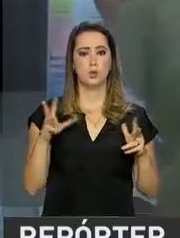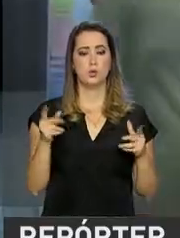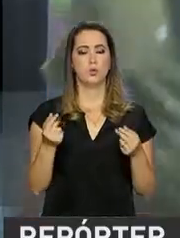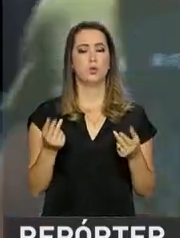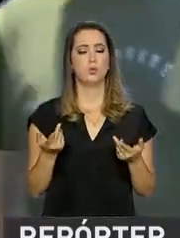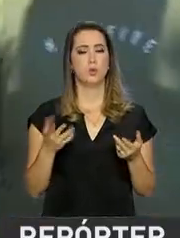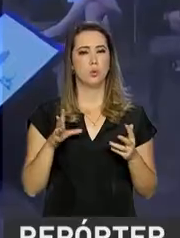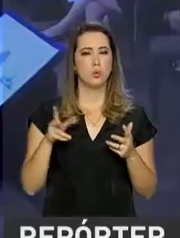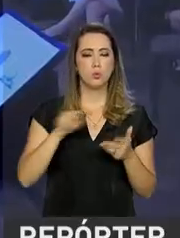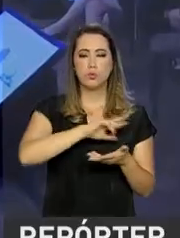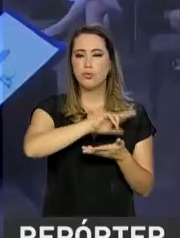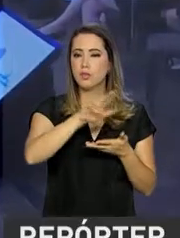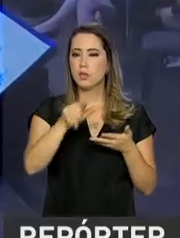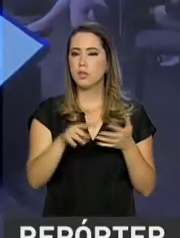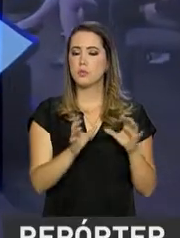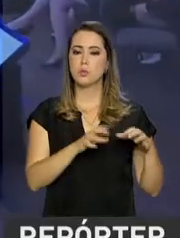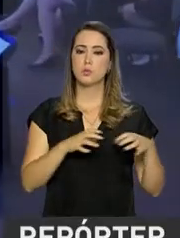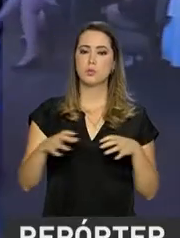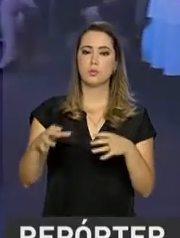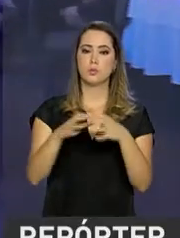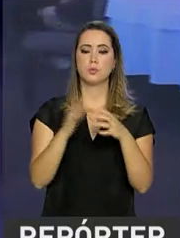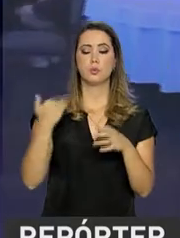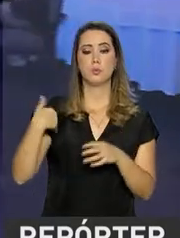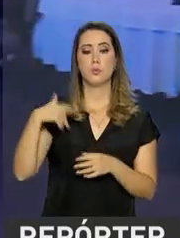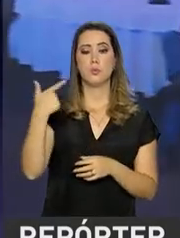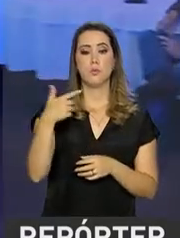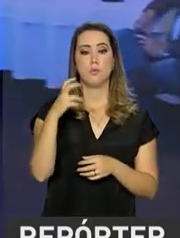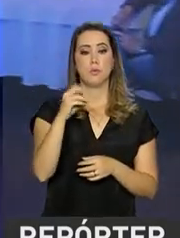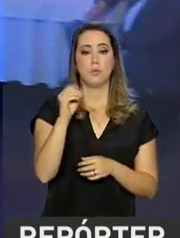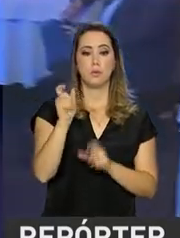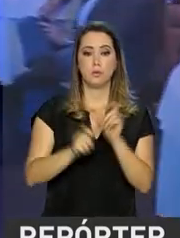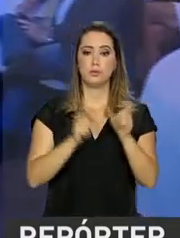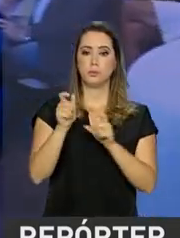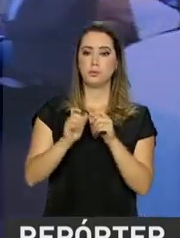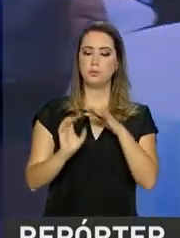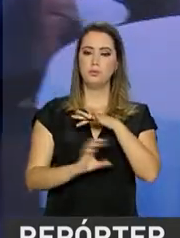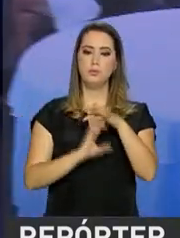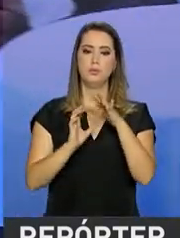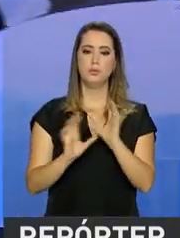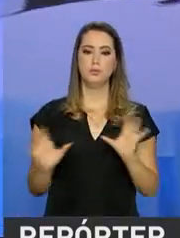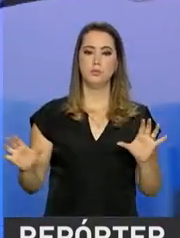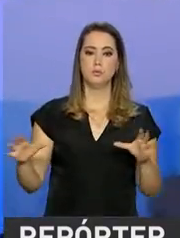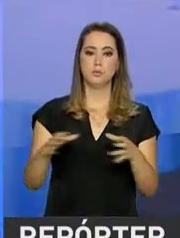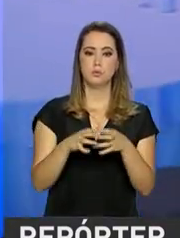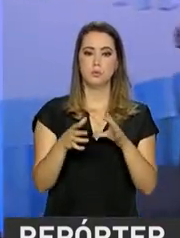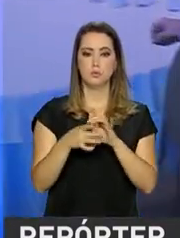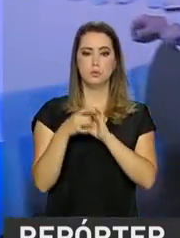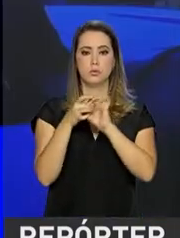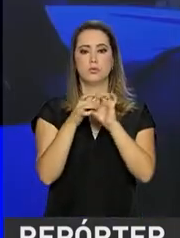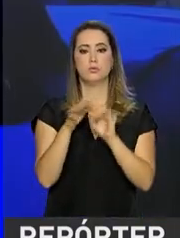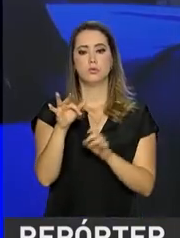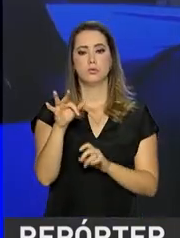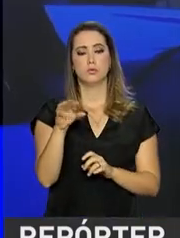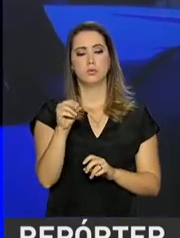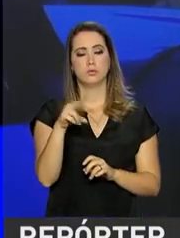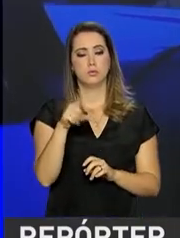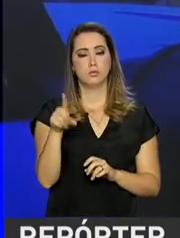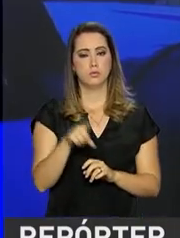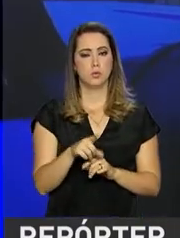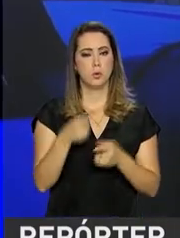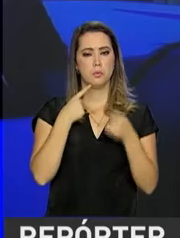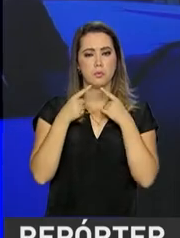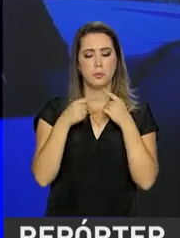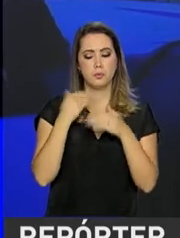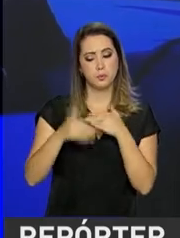do segmento levou mais de 250 empresários do ramo a se juntarem em foz do iguaçu para debater os avanços